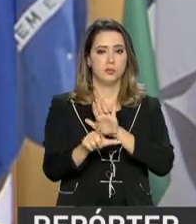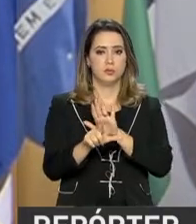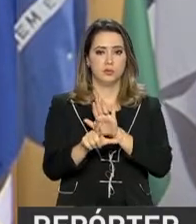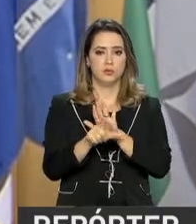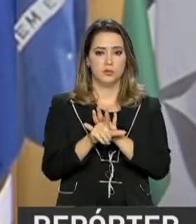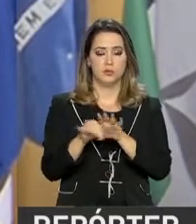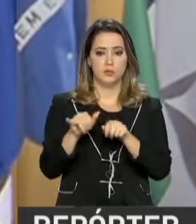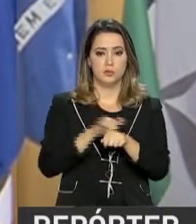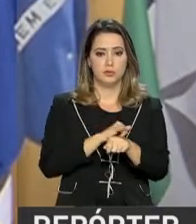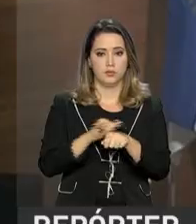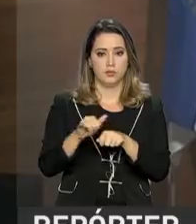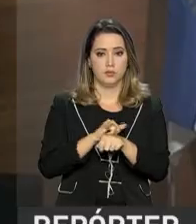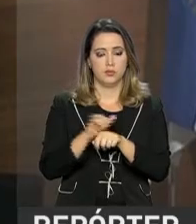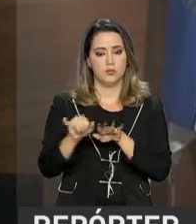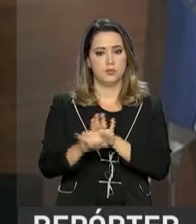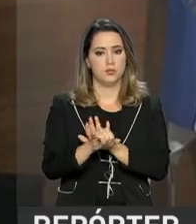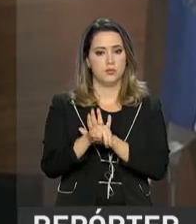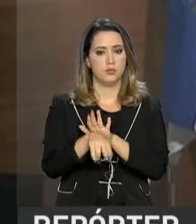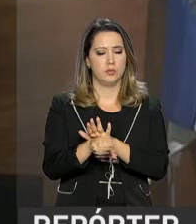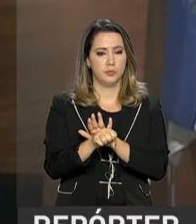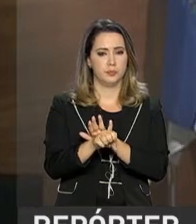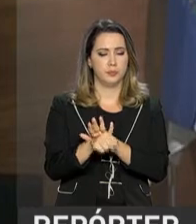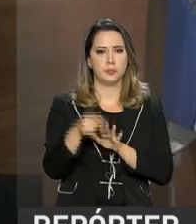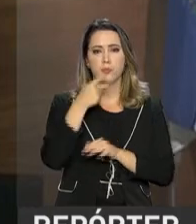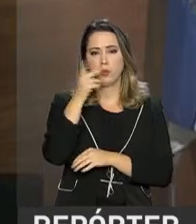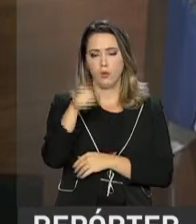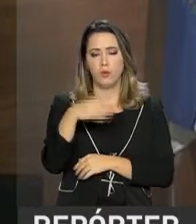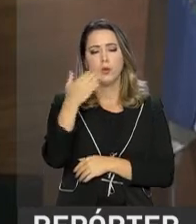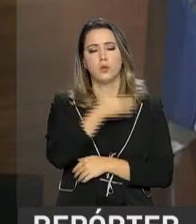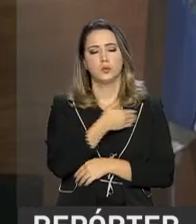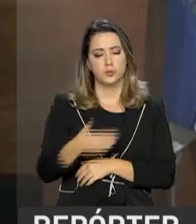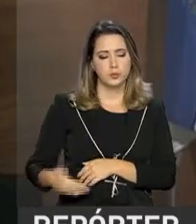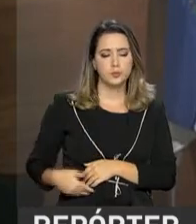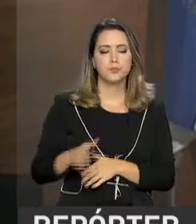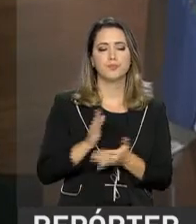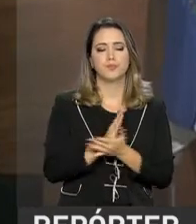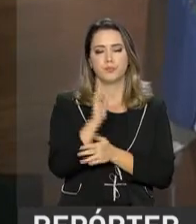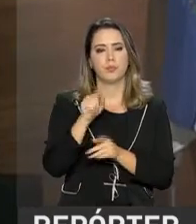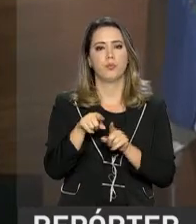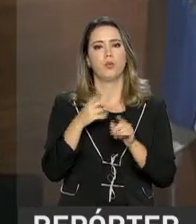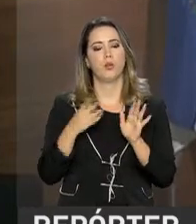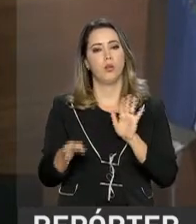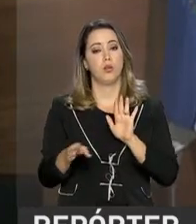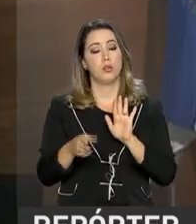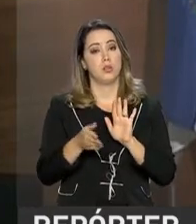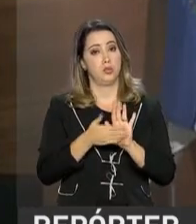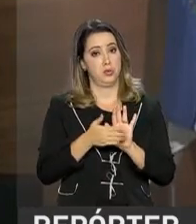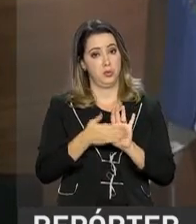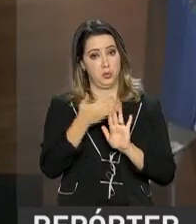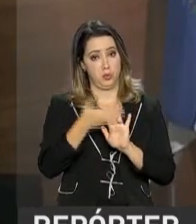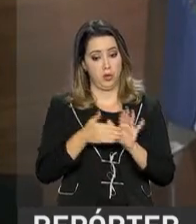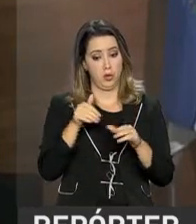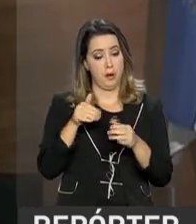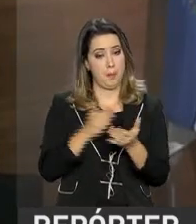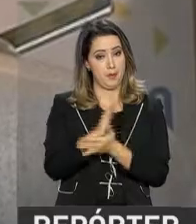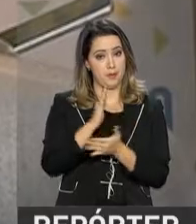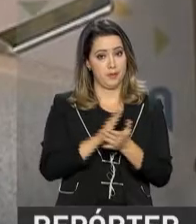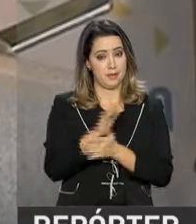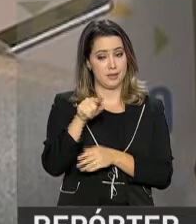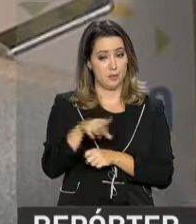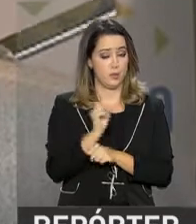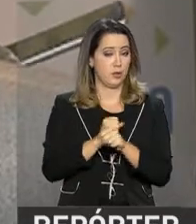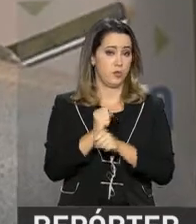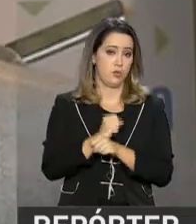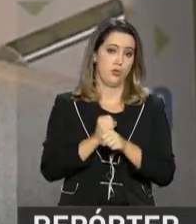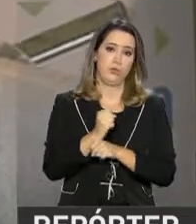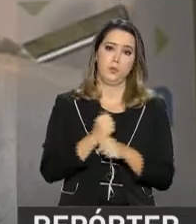país continue a crescer e disse que o governo está comprometido com a aprovação da matéria pelo congresso nacional ainda este ano eu estou